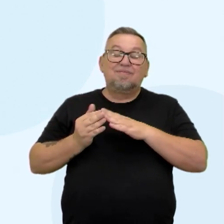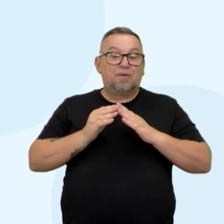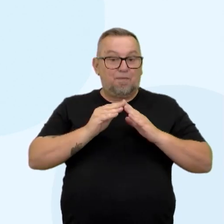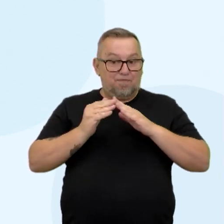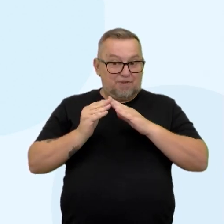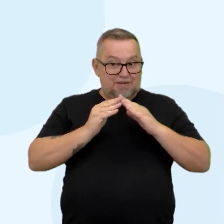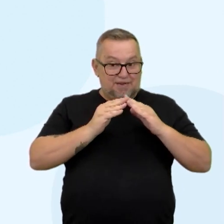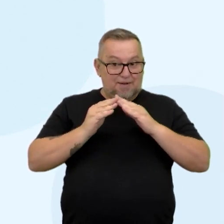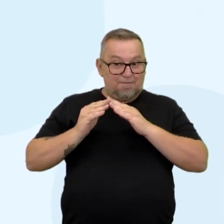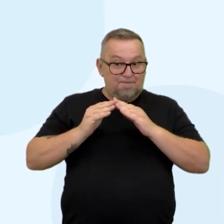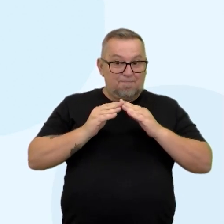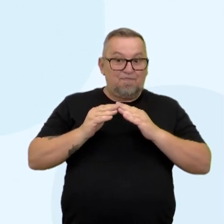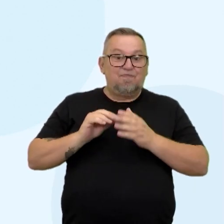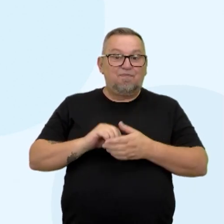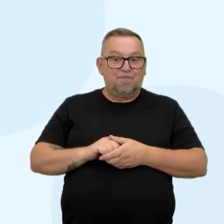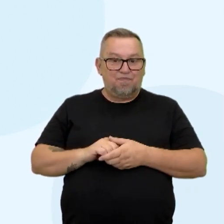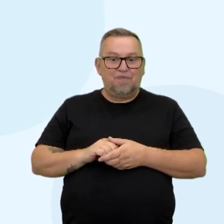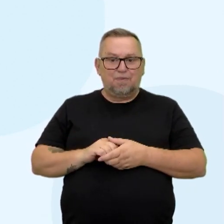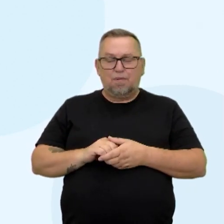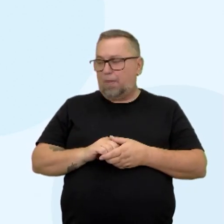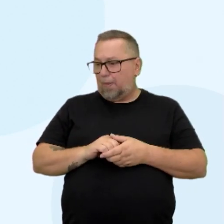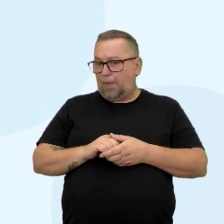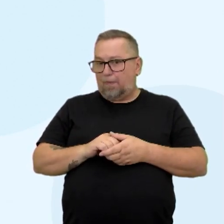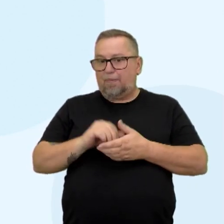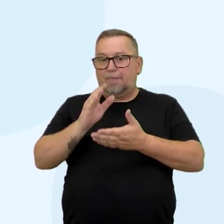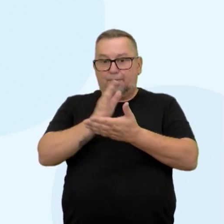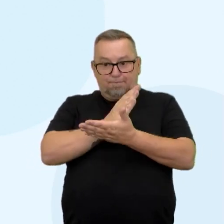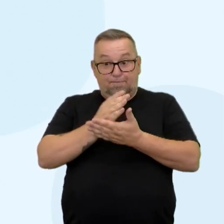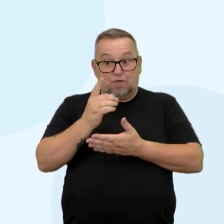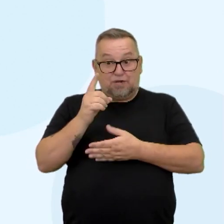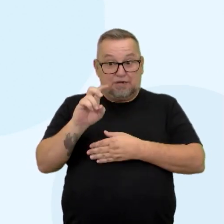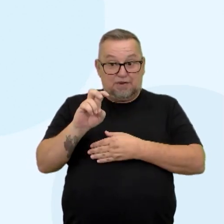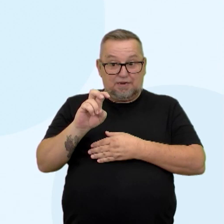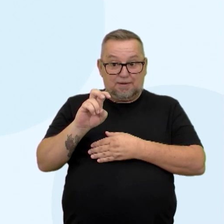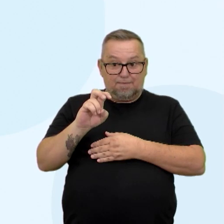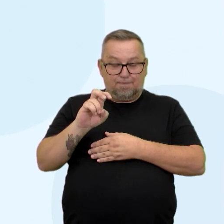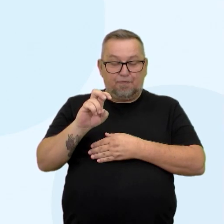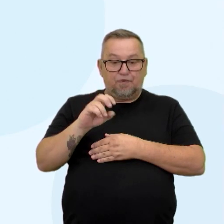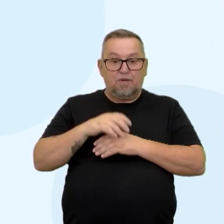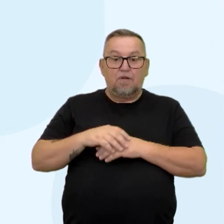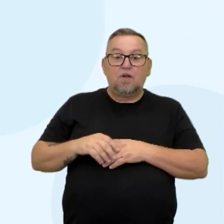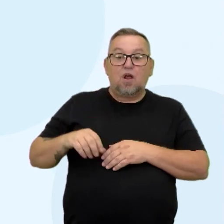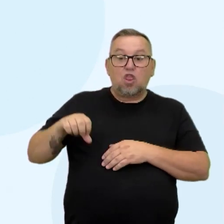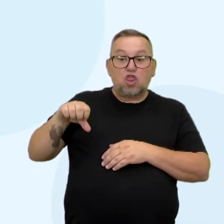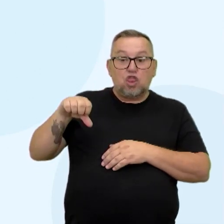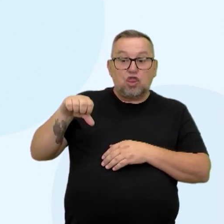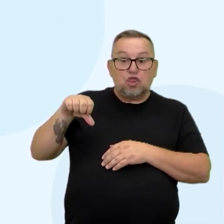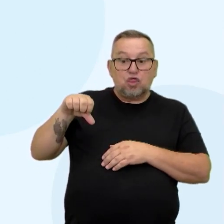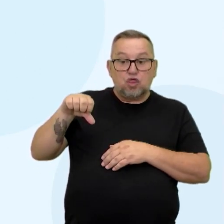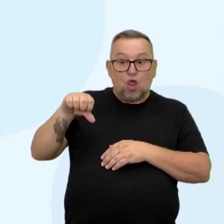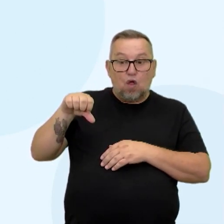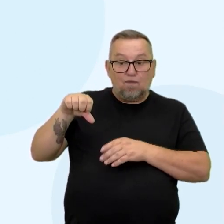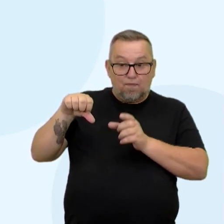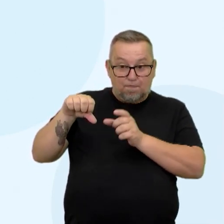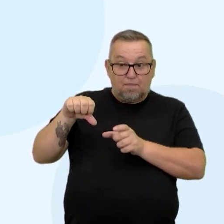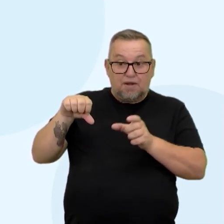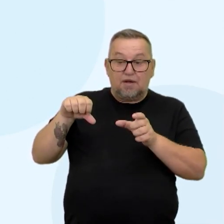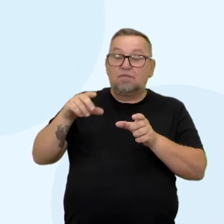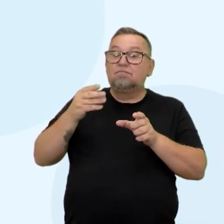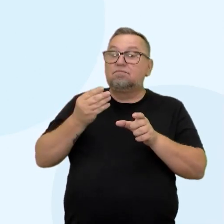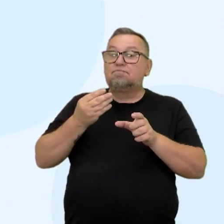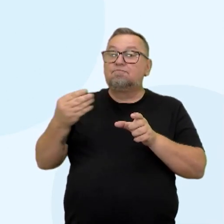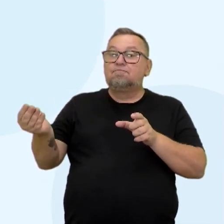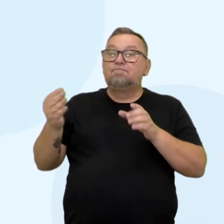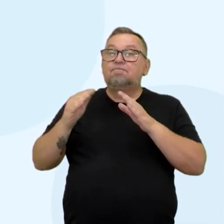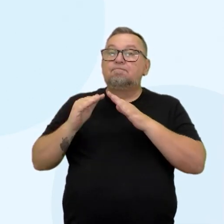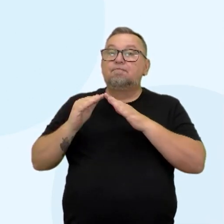olha só, foi dividido em 15 pedaços, Marta decidiu que daria 9 pedaços para sua vizinha, e eu quero